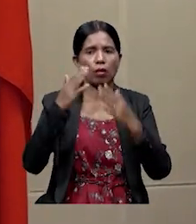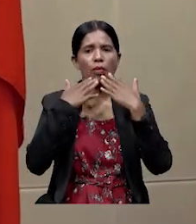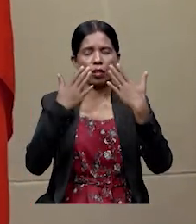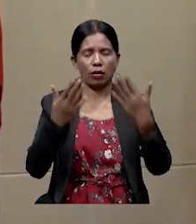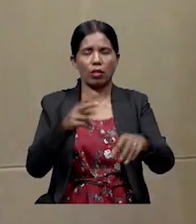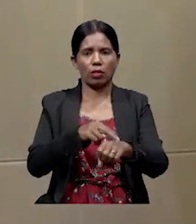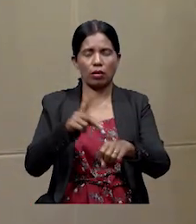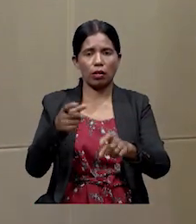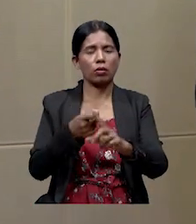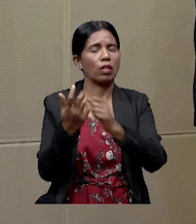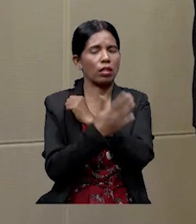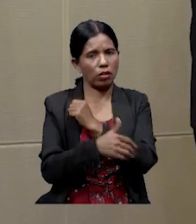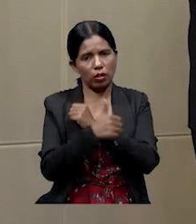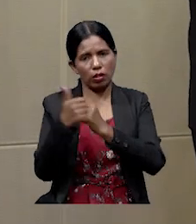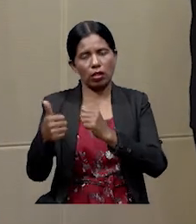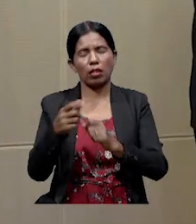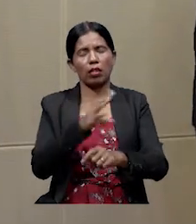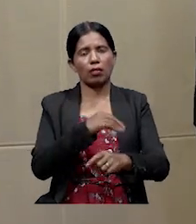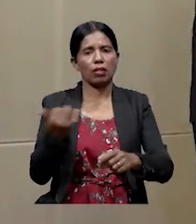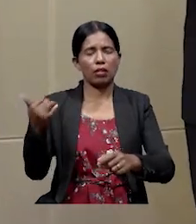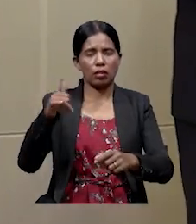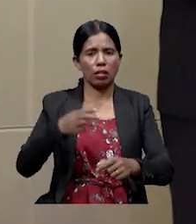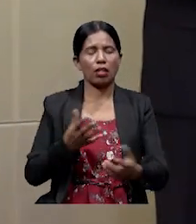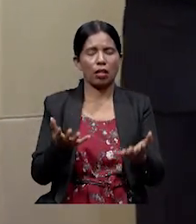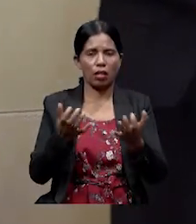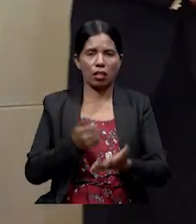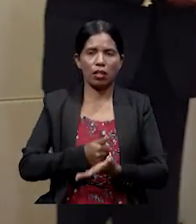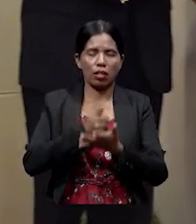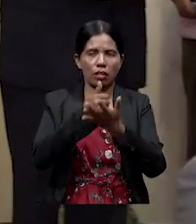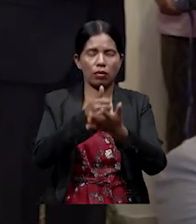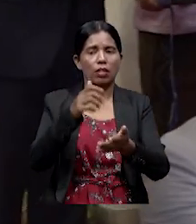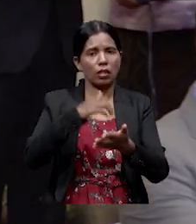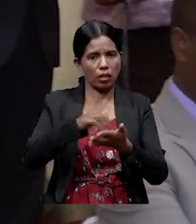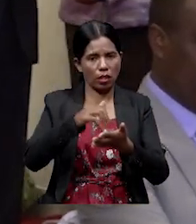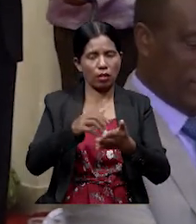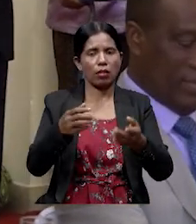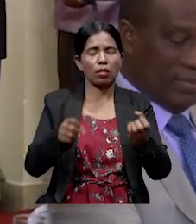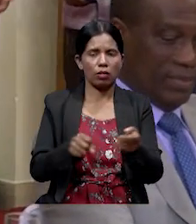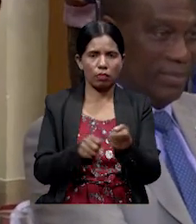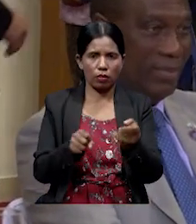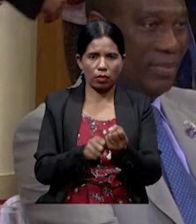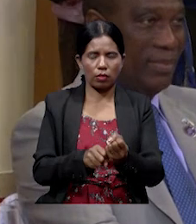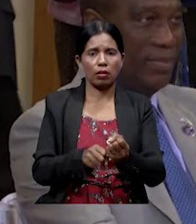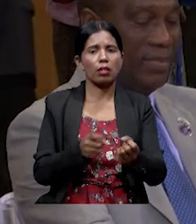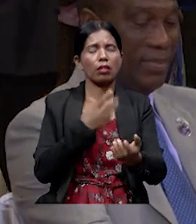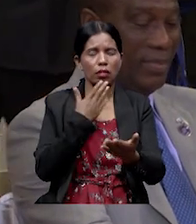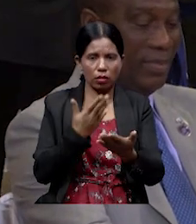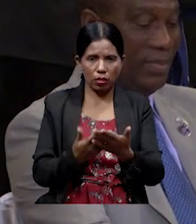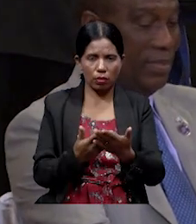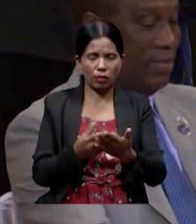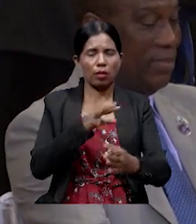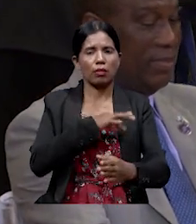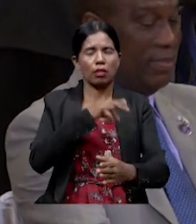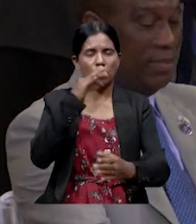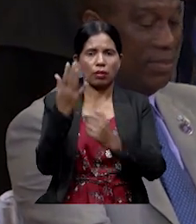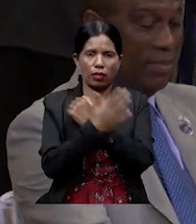no estrangeiros, tambacira no comportamento ou ato nebesira prática e a contributo significativo para benefício